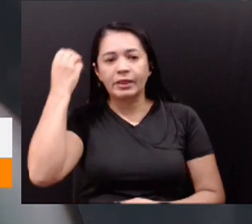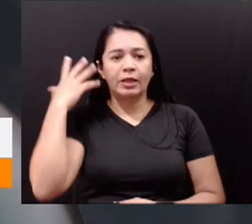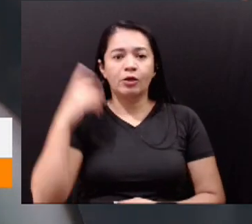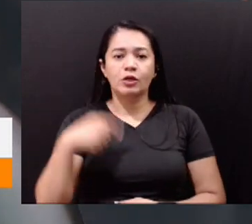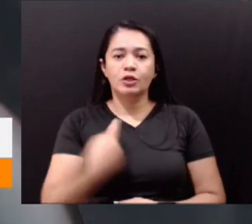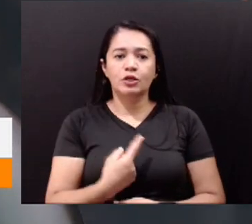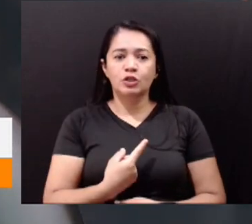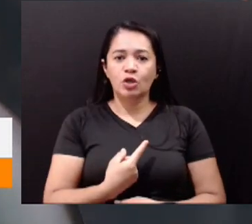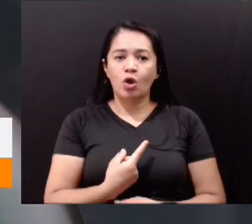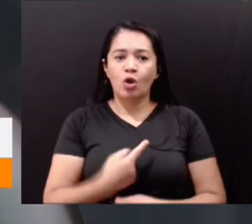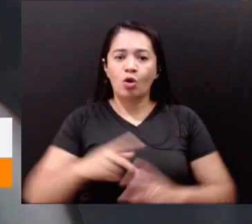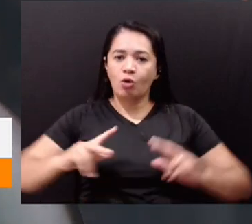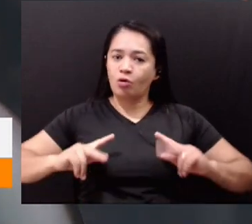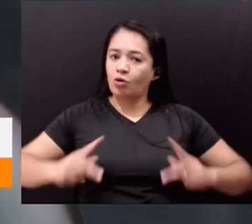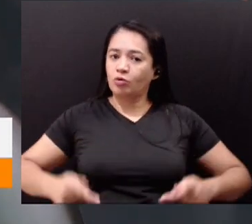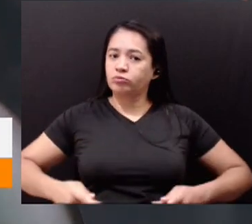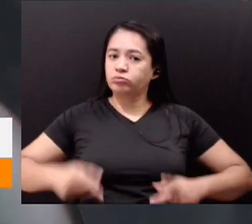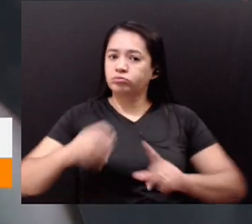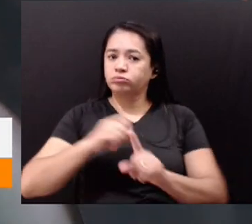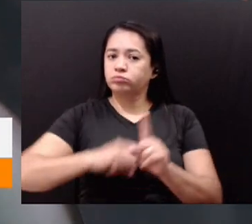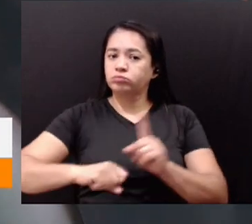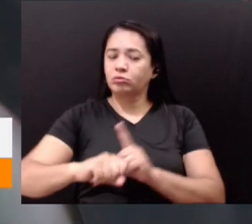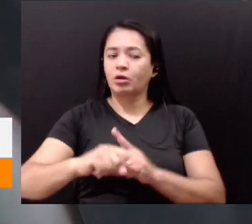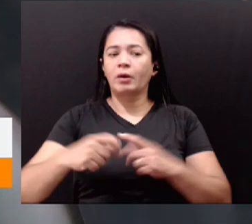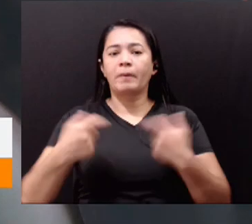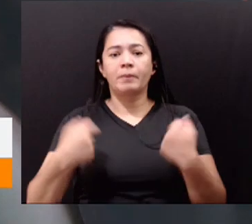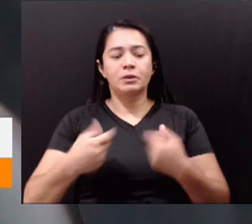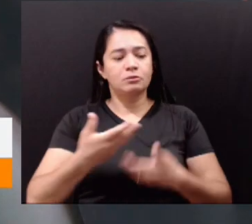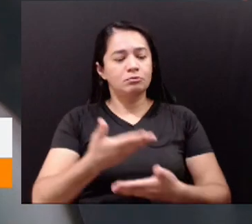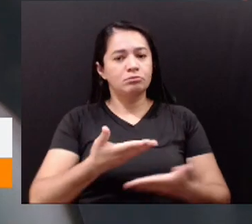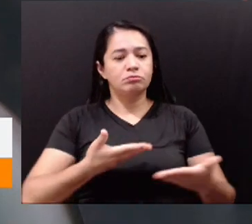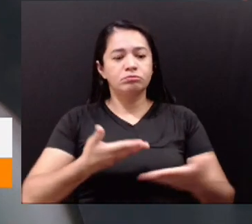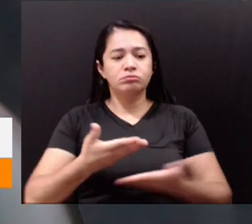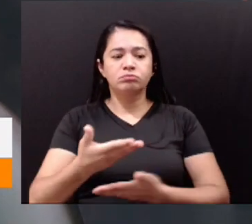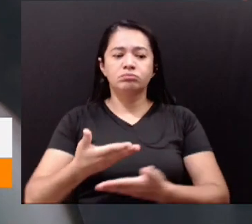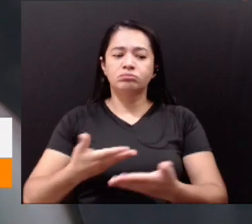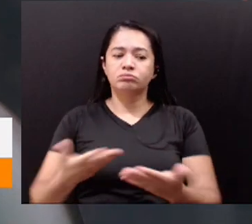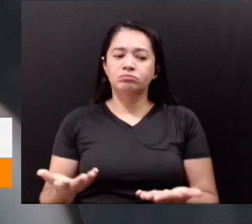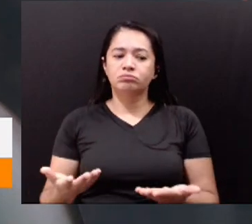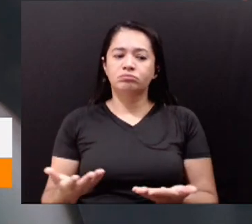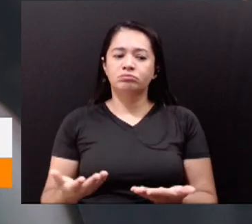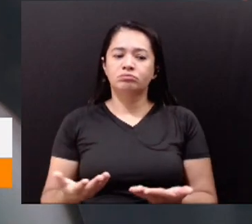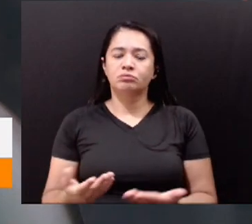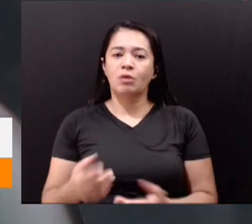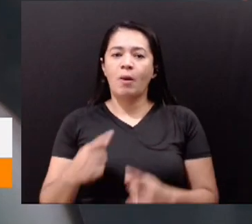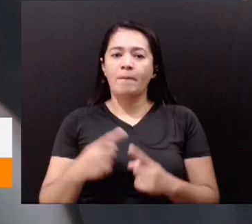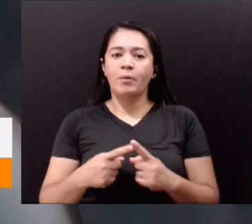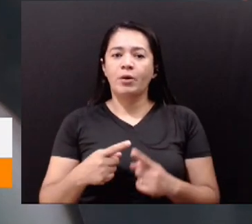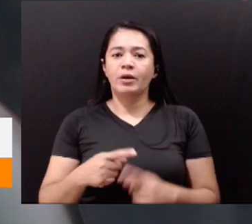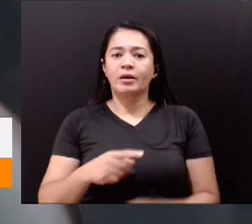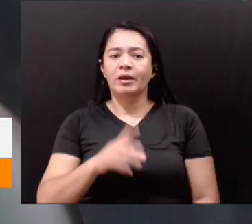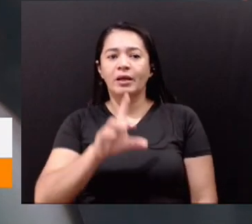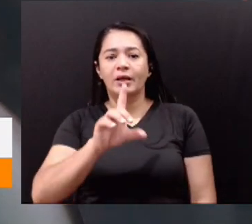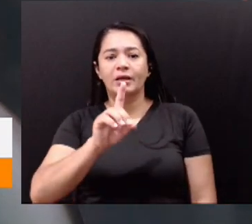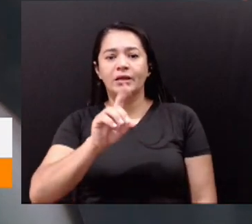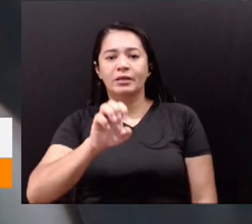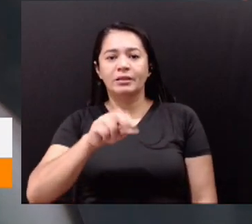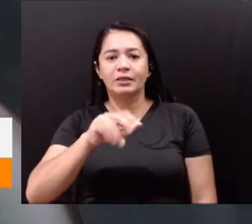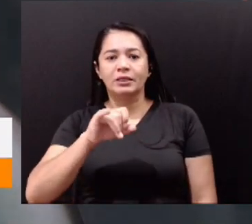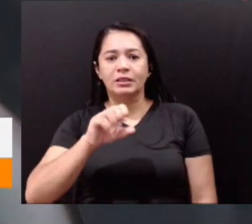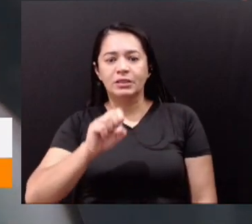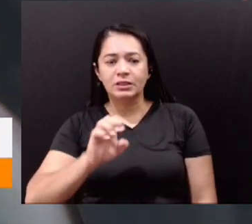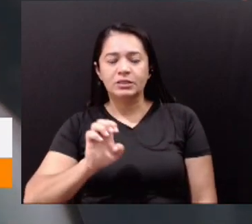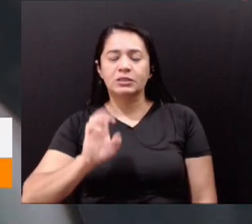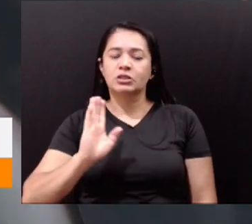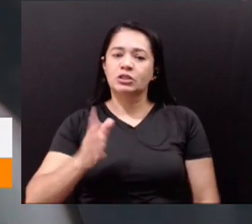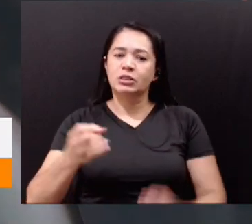sociais, né, que a gente vive em comunidade, como a própria Denise falou, E isso é de grande importância,